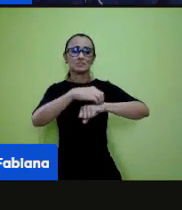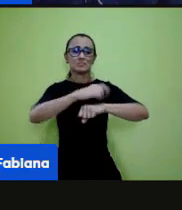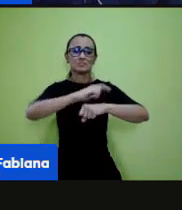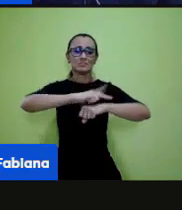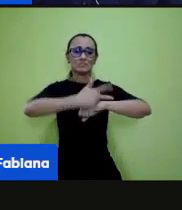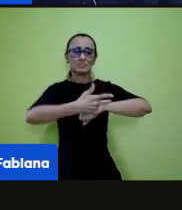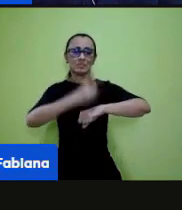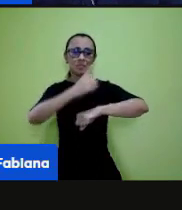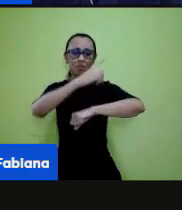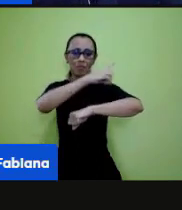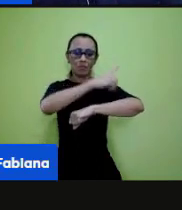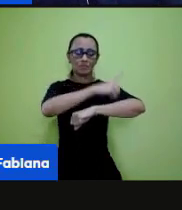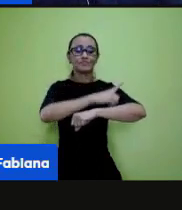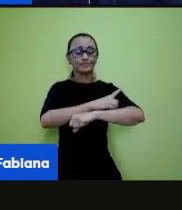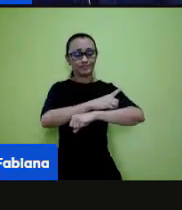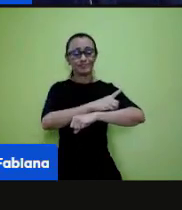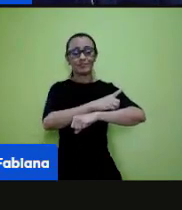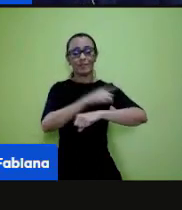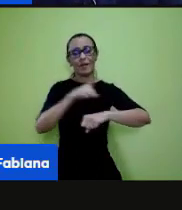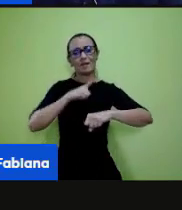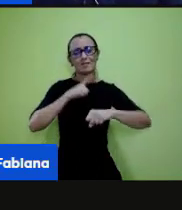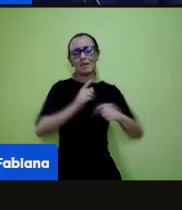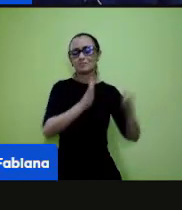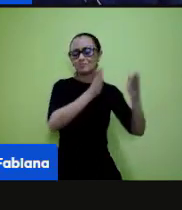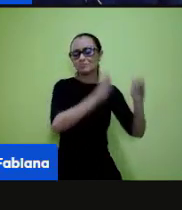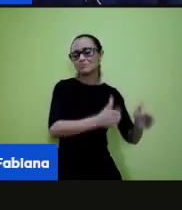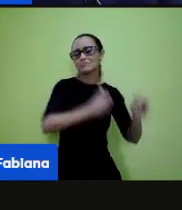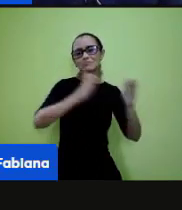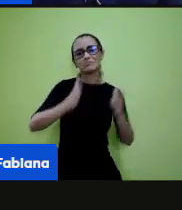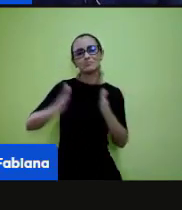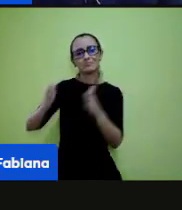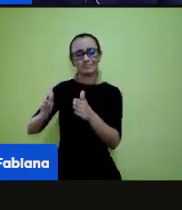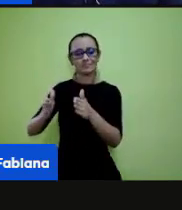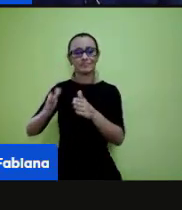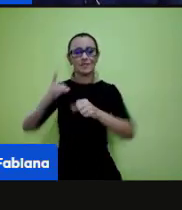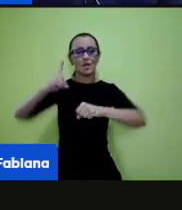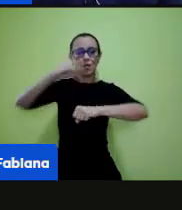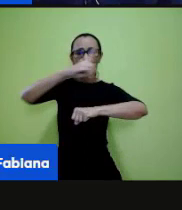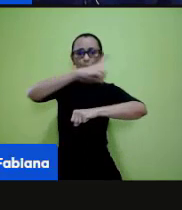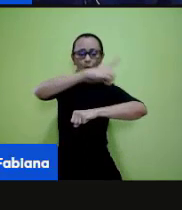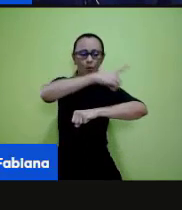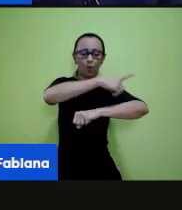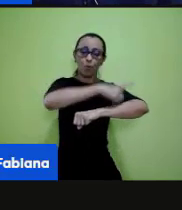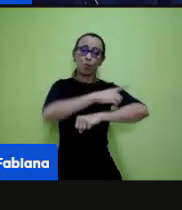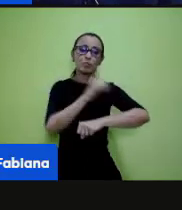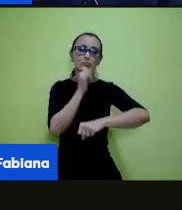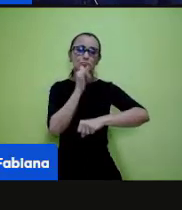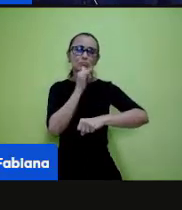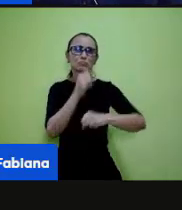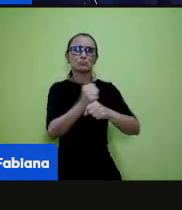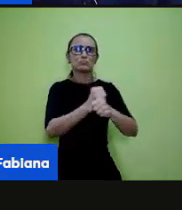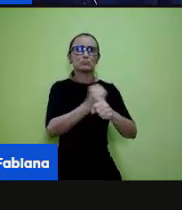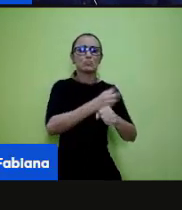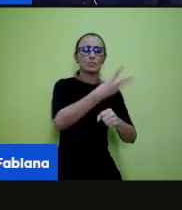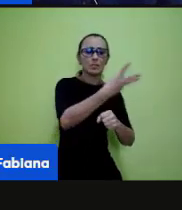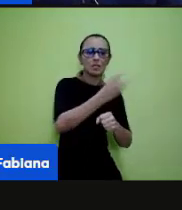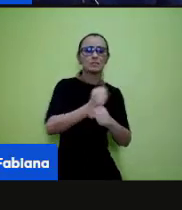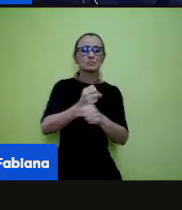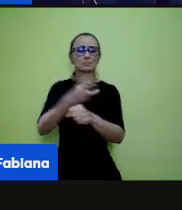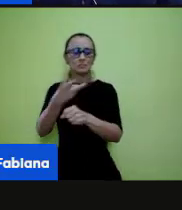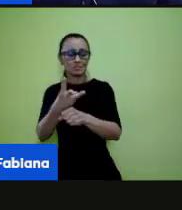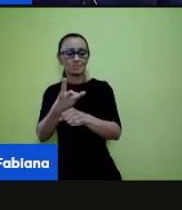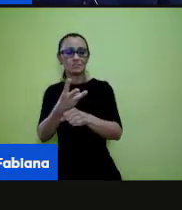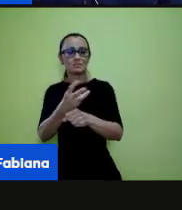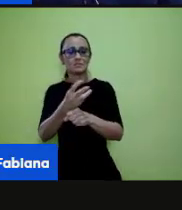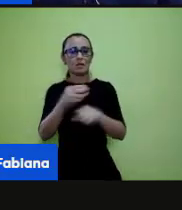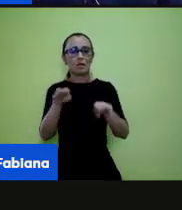nós passamos por ciclos epidêmicos. Nosso ciclo da dengue, por exemplo, nós tínhamos de 3 em 3 anos.